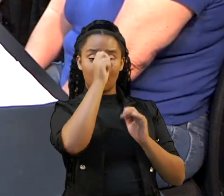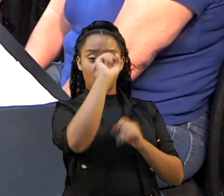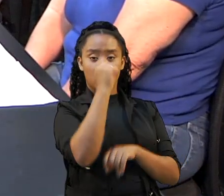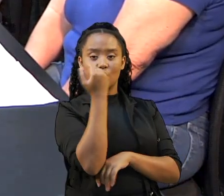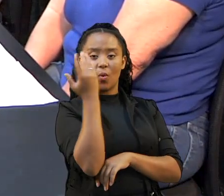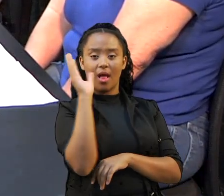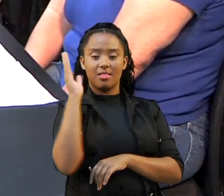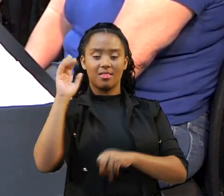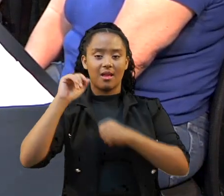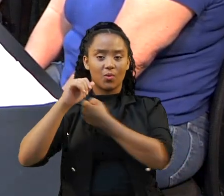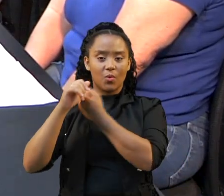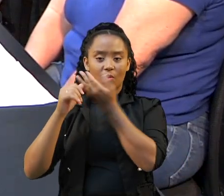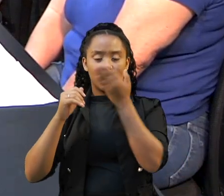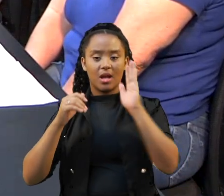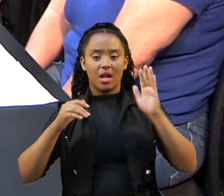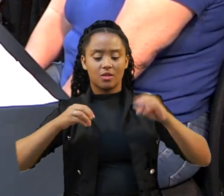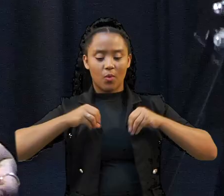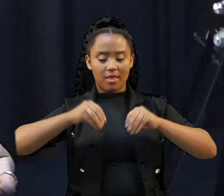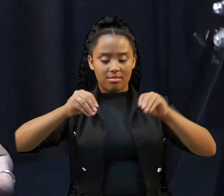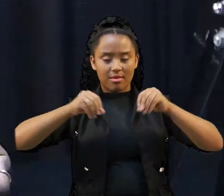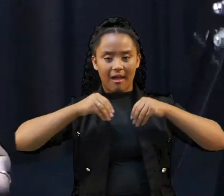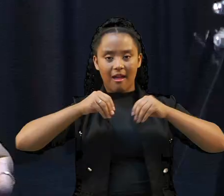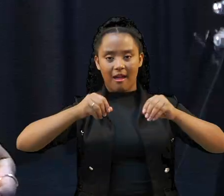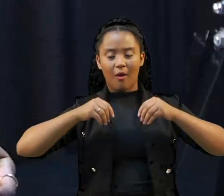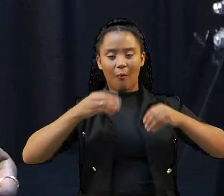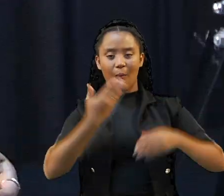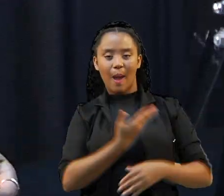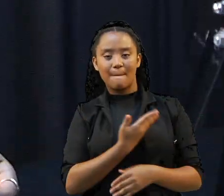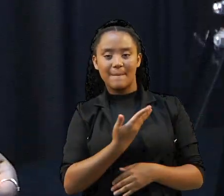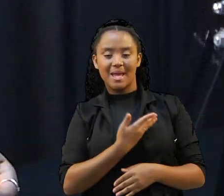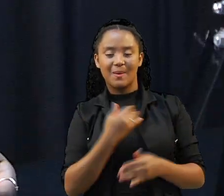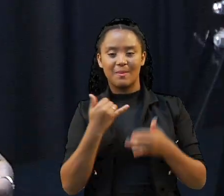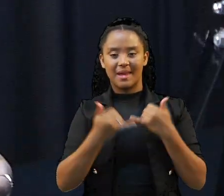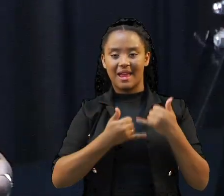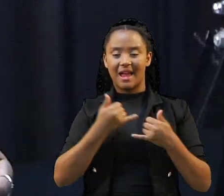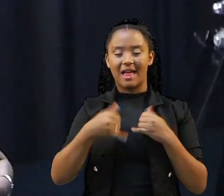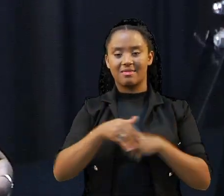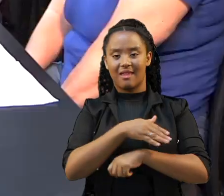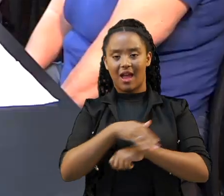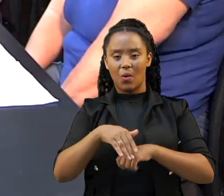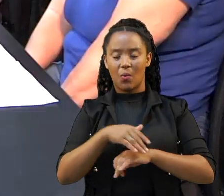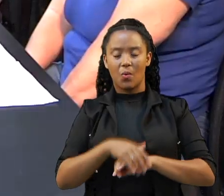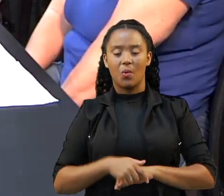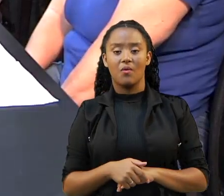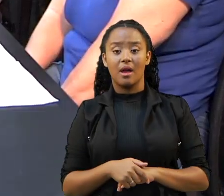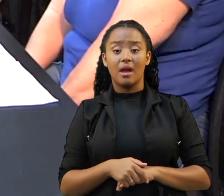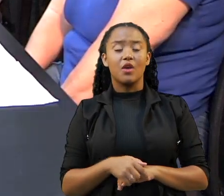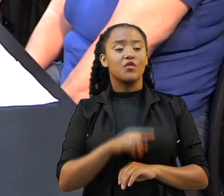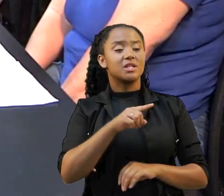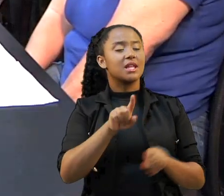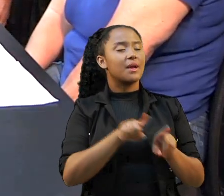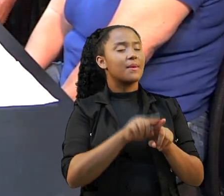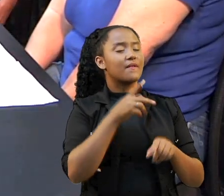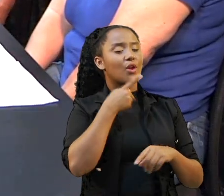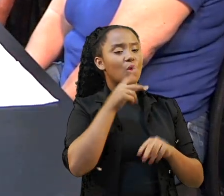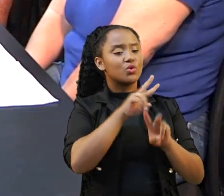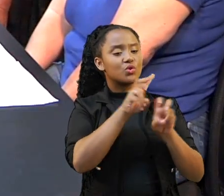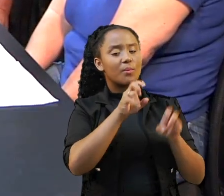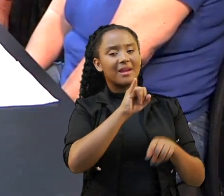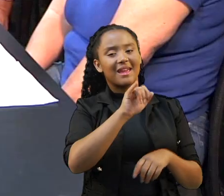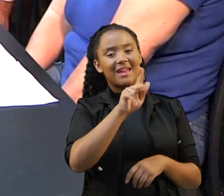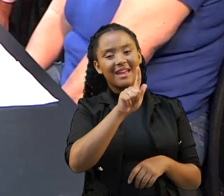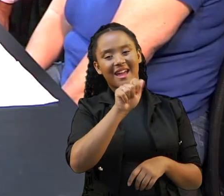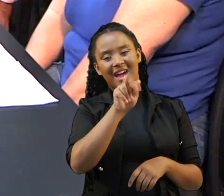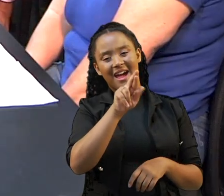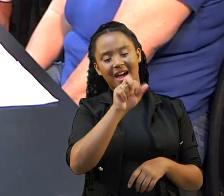natureza, com a terra, com o quintal, com amigos, assim, na rua. Você falou de igarapé. Para quem não conhece, o que é um igarapé?